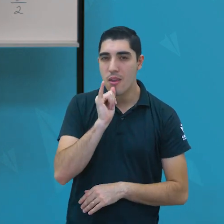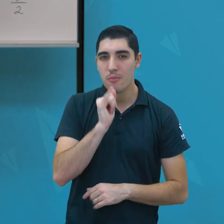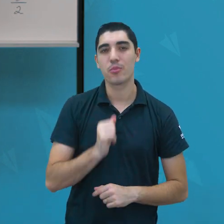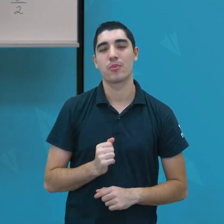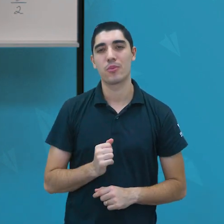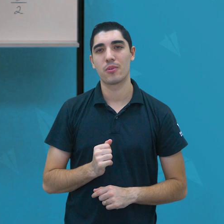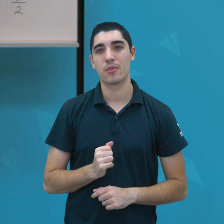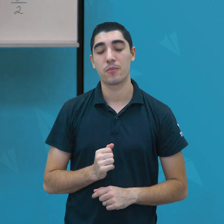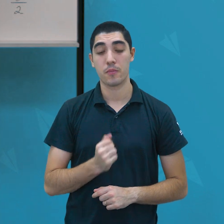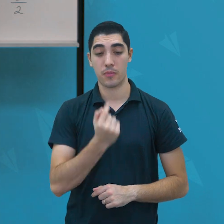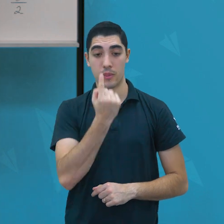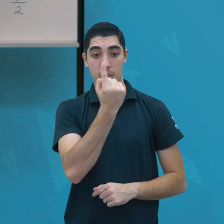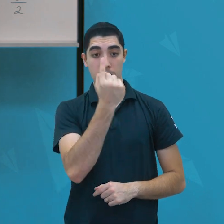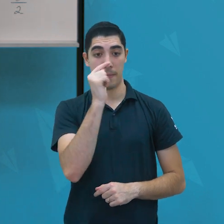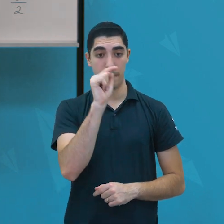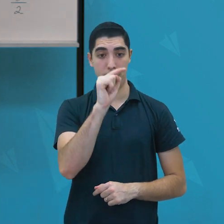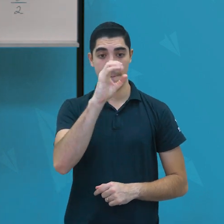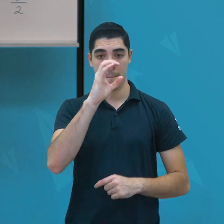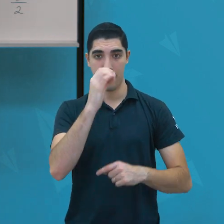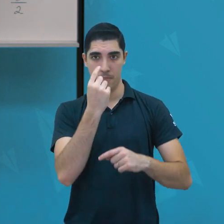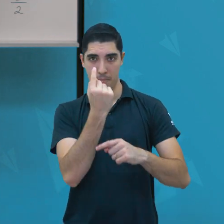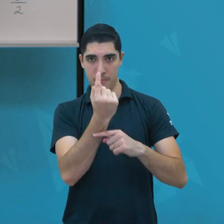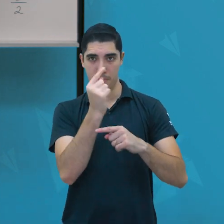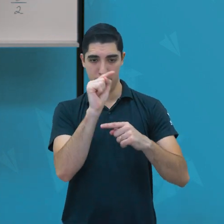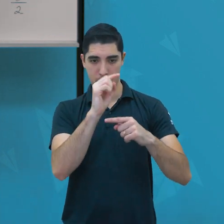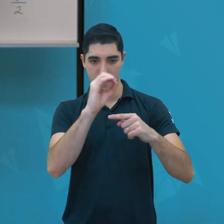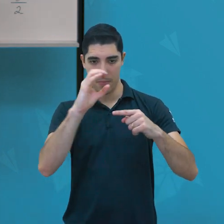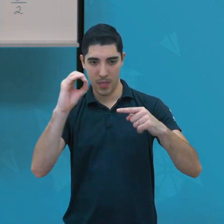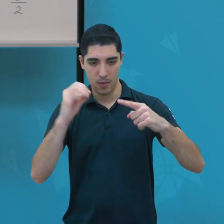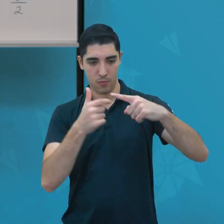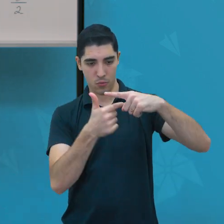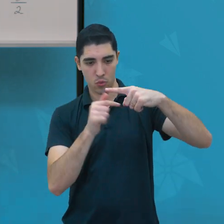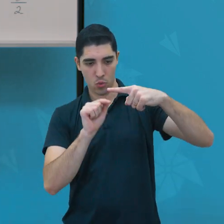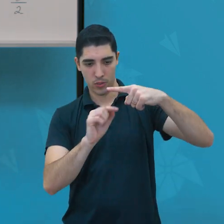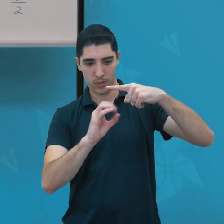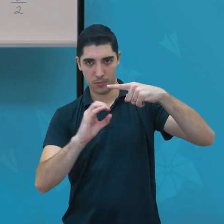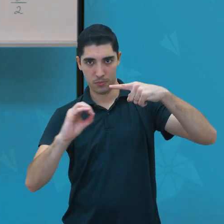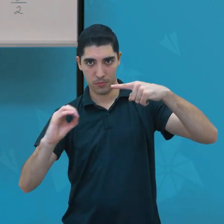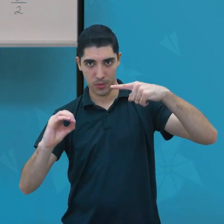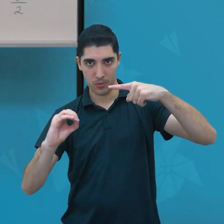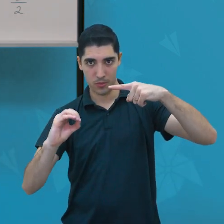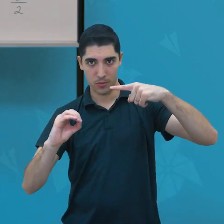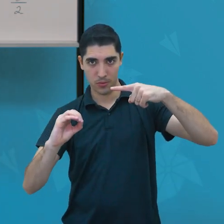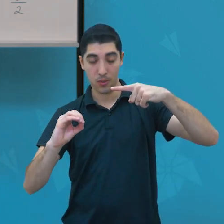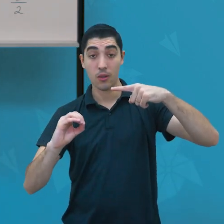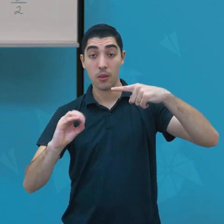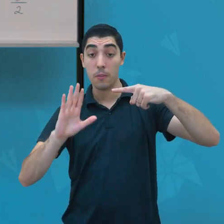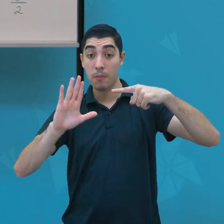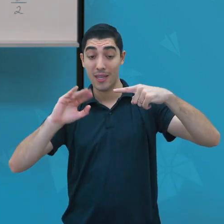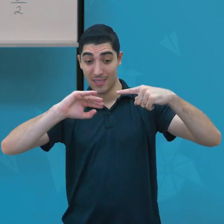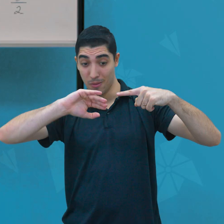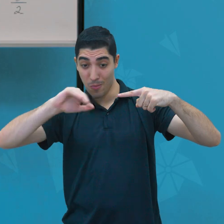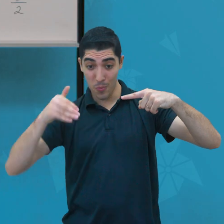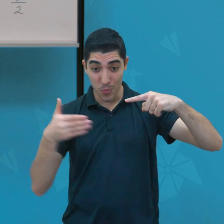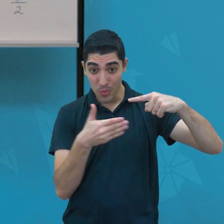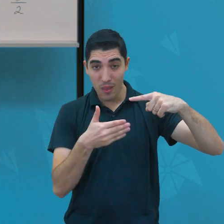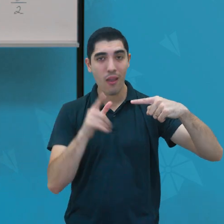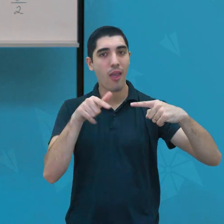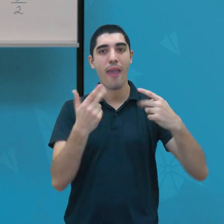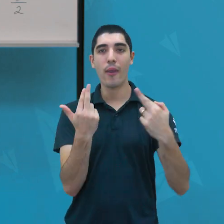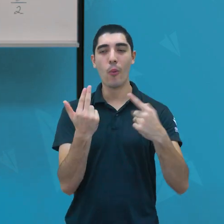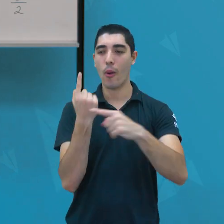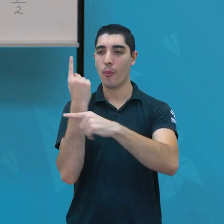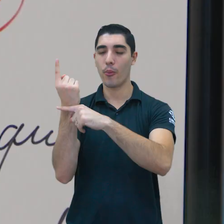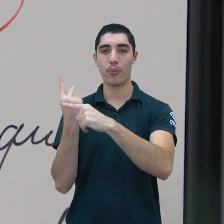dei, de 1000, 2000 avos, por